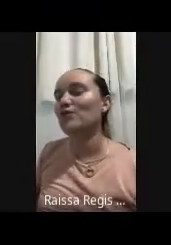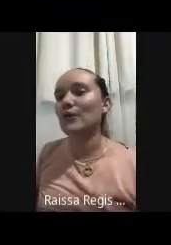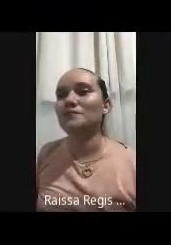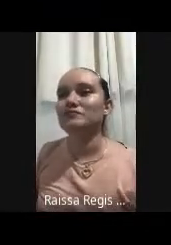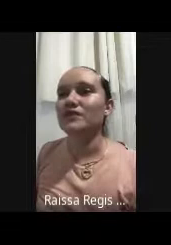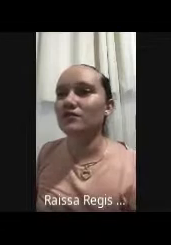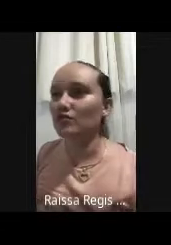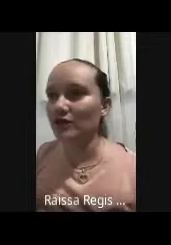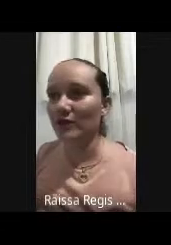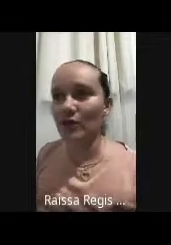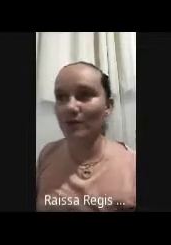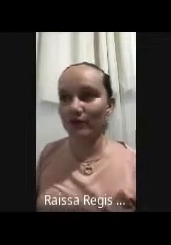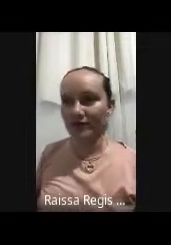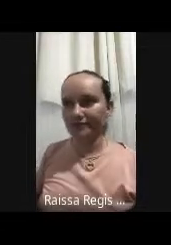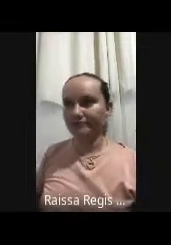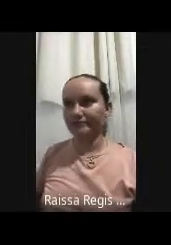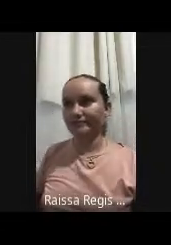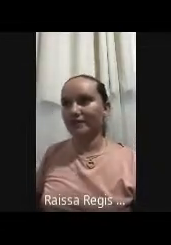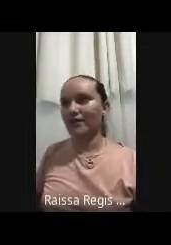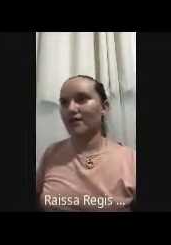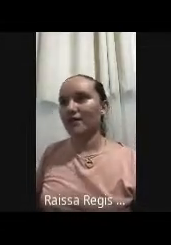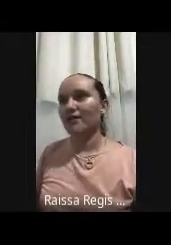pesquisar no dicionário do Capovilla.